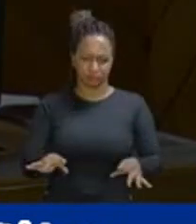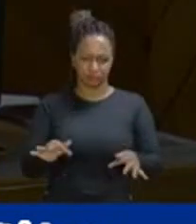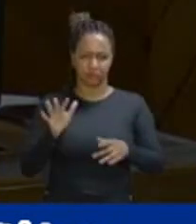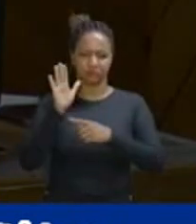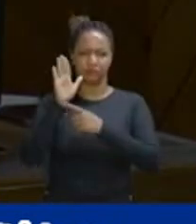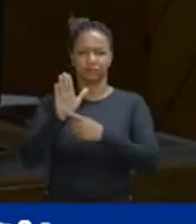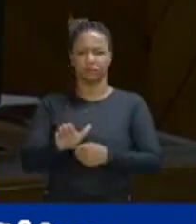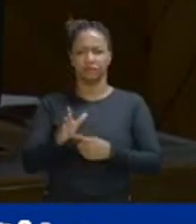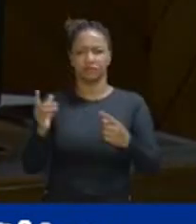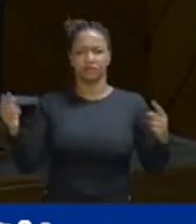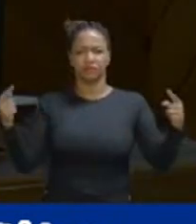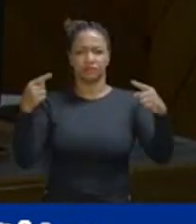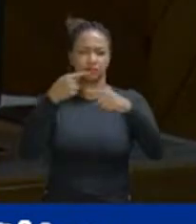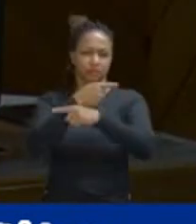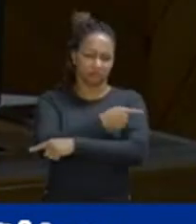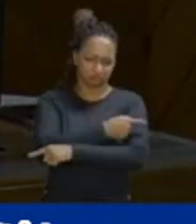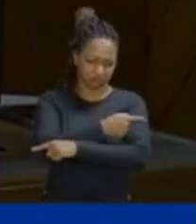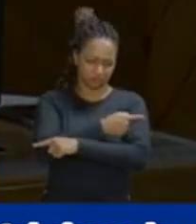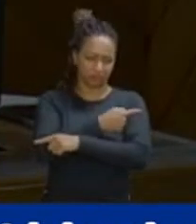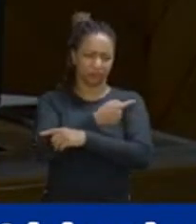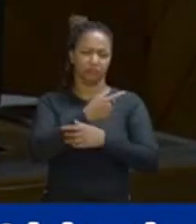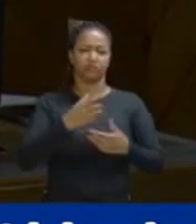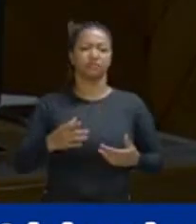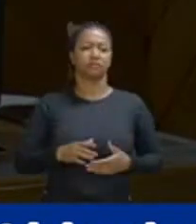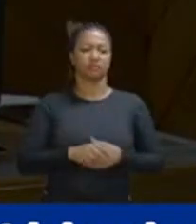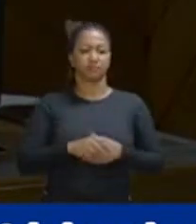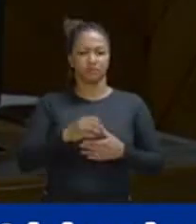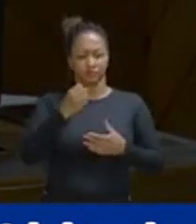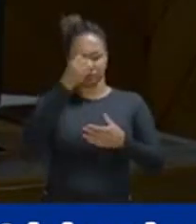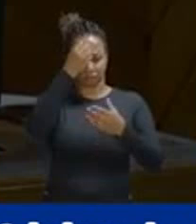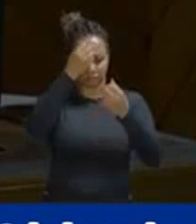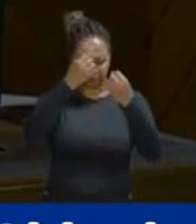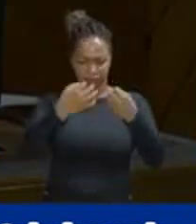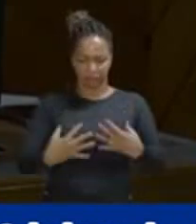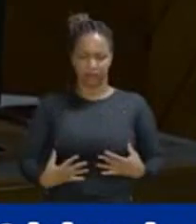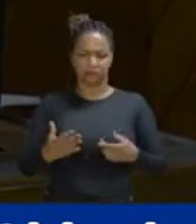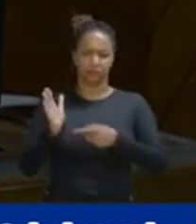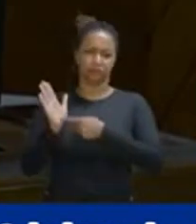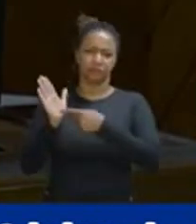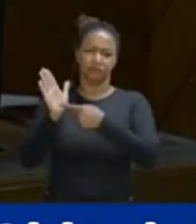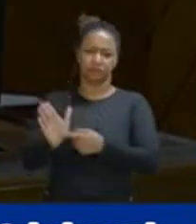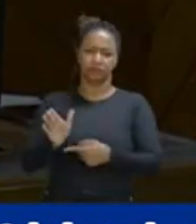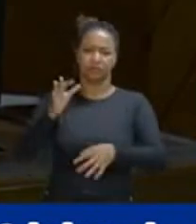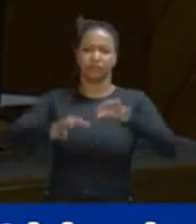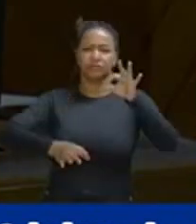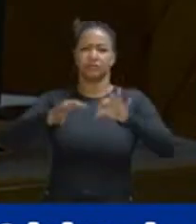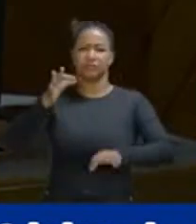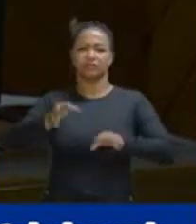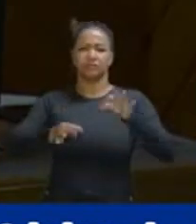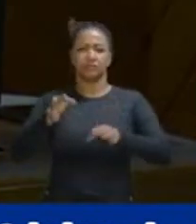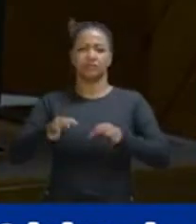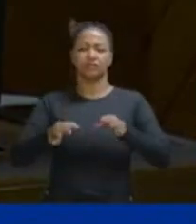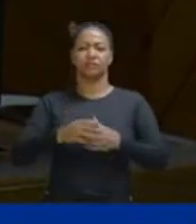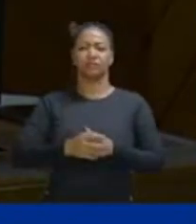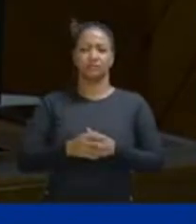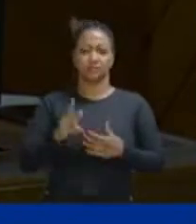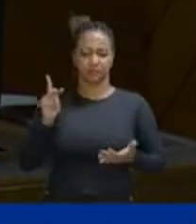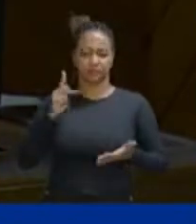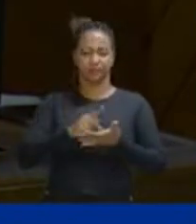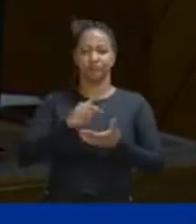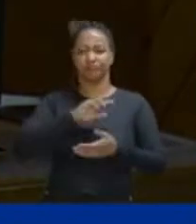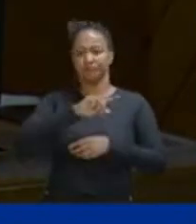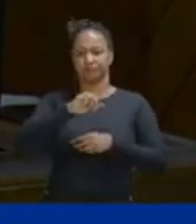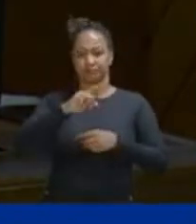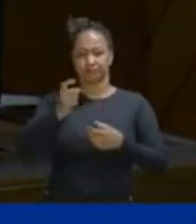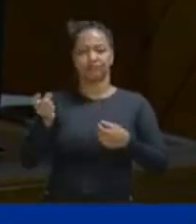mostrou controverso e contraditório ao elemento de fundamentação apresentado no julgado e reestabelecendo o fato,